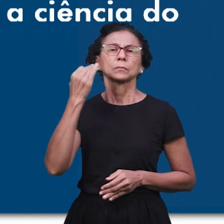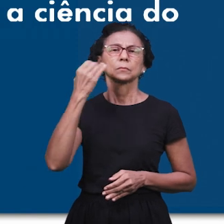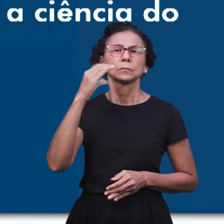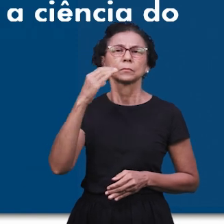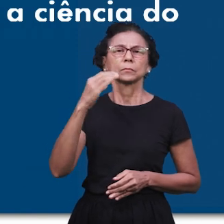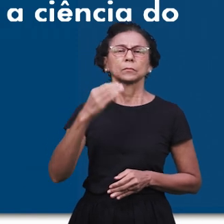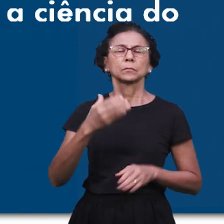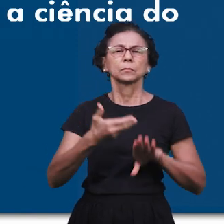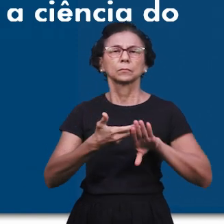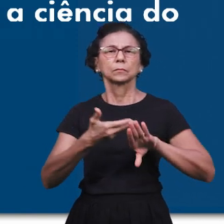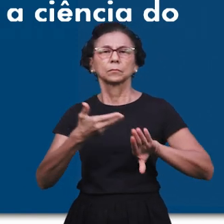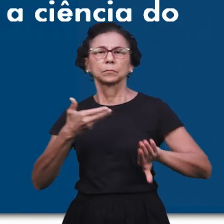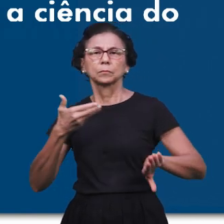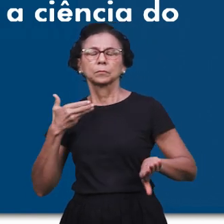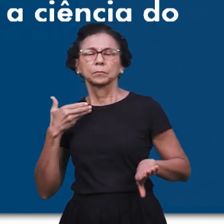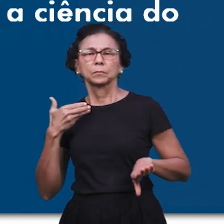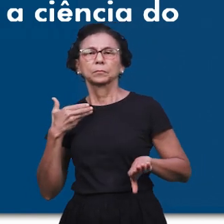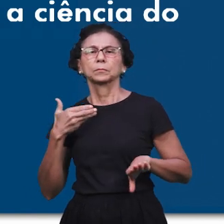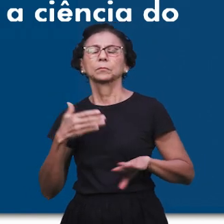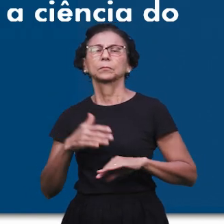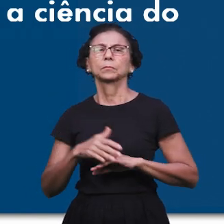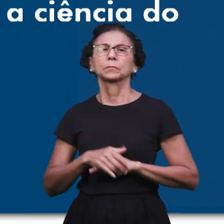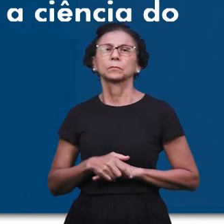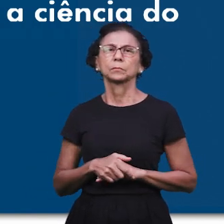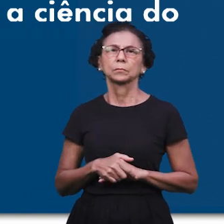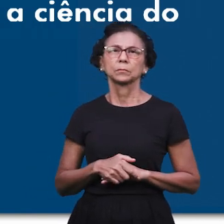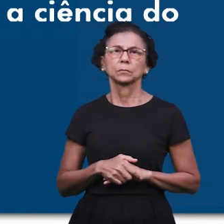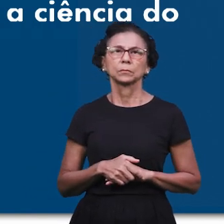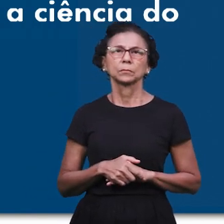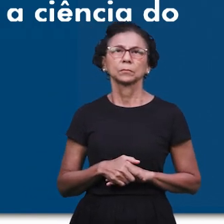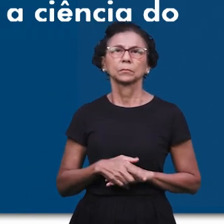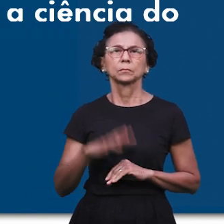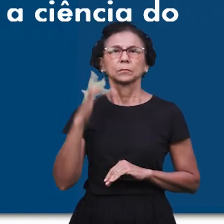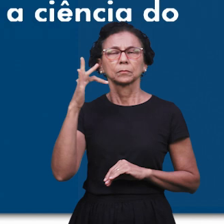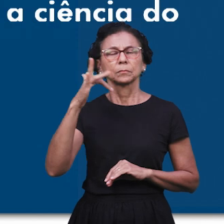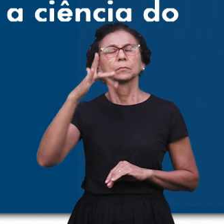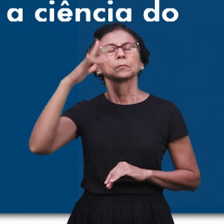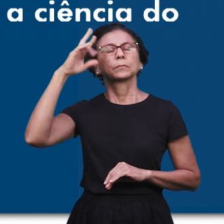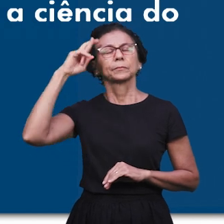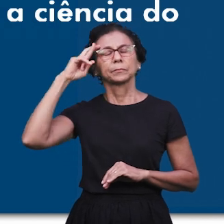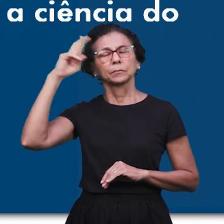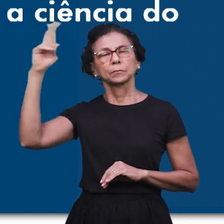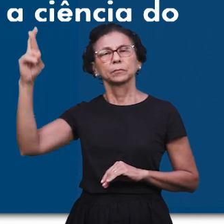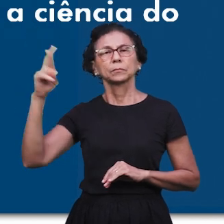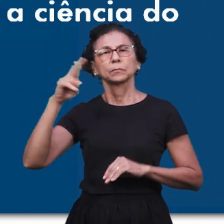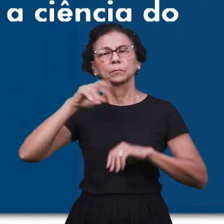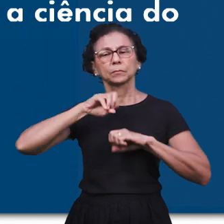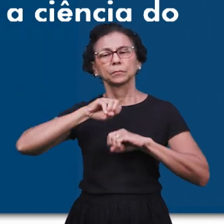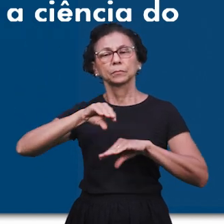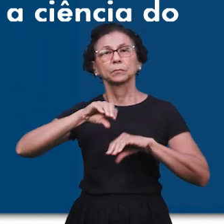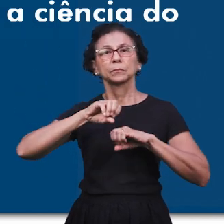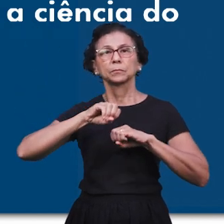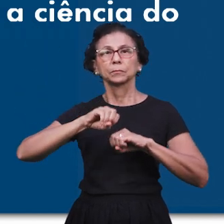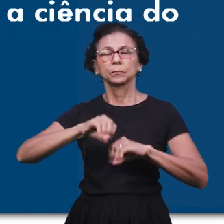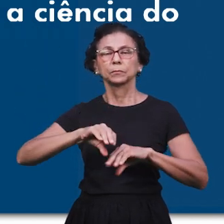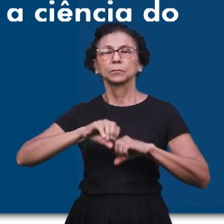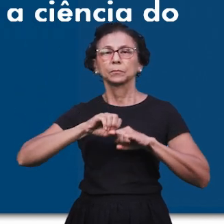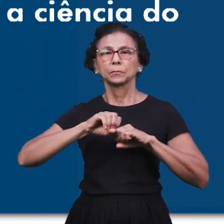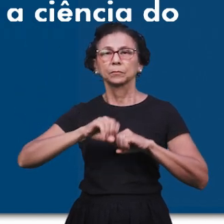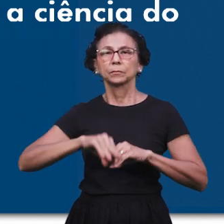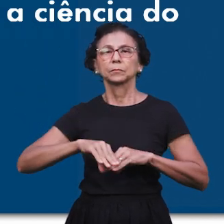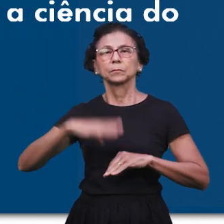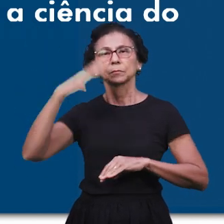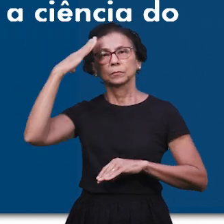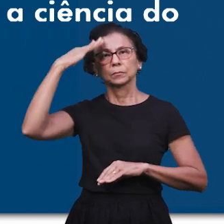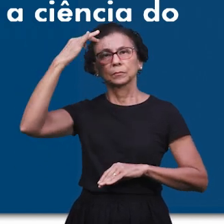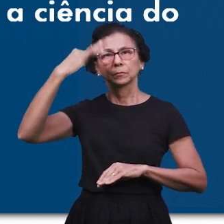do santo, a prudência. Mais um texto. O temor do Senhor é a instrução da